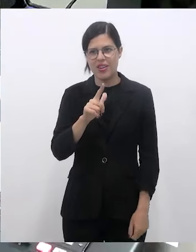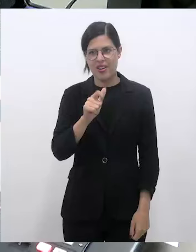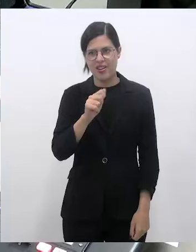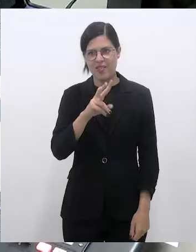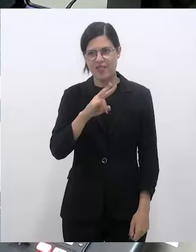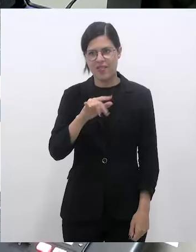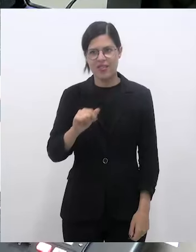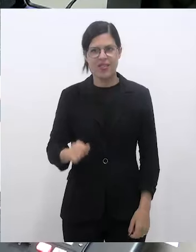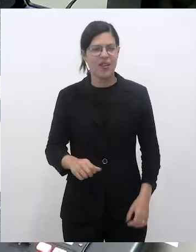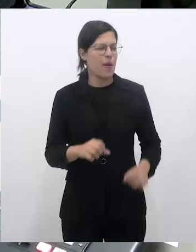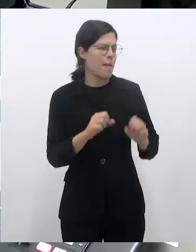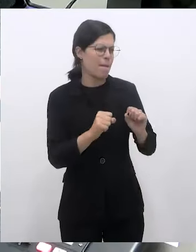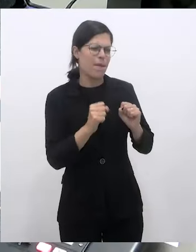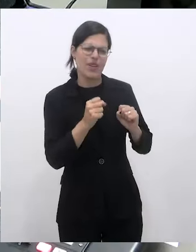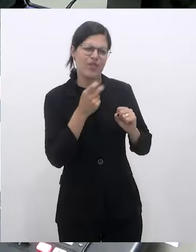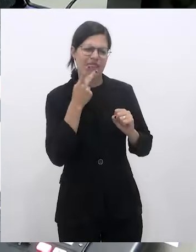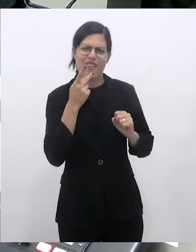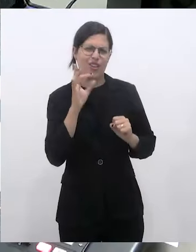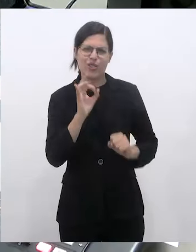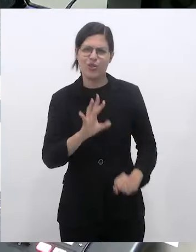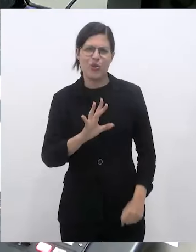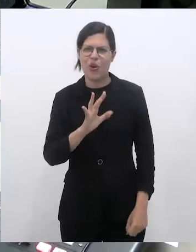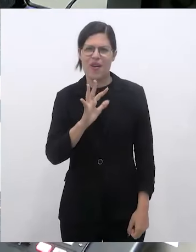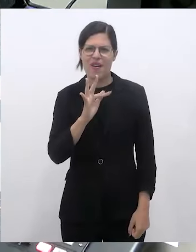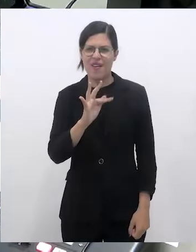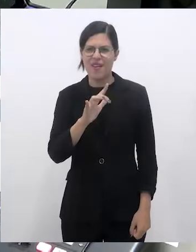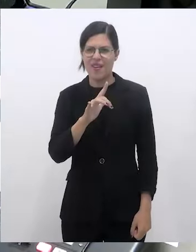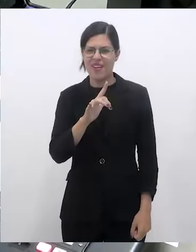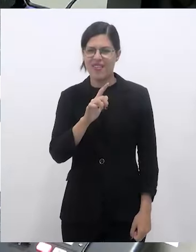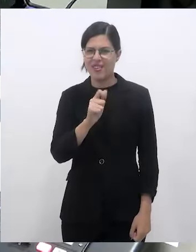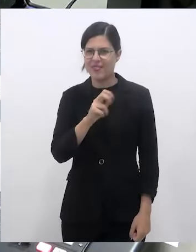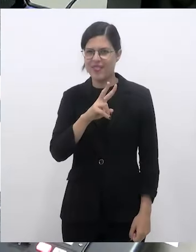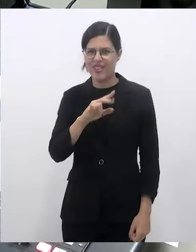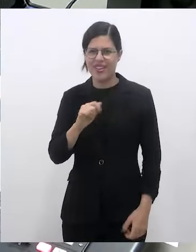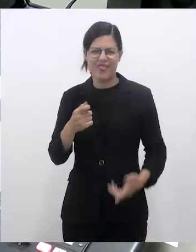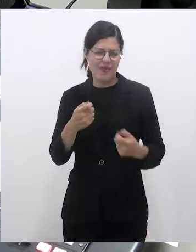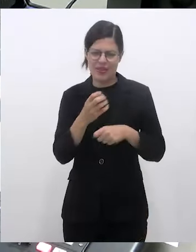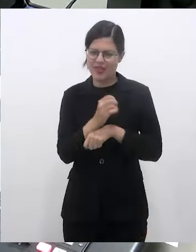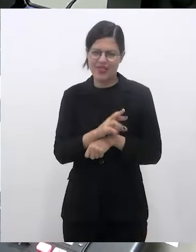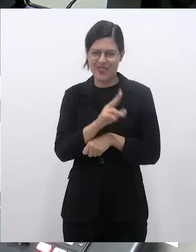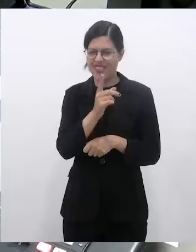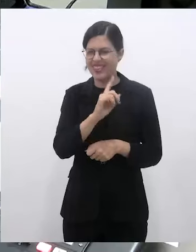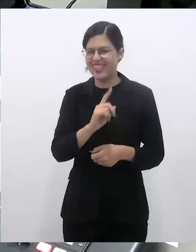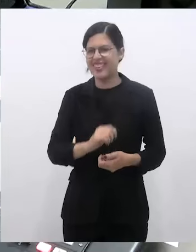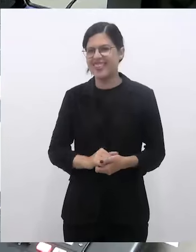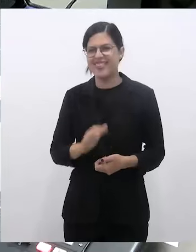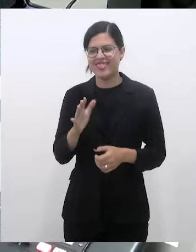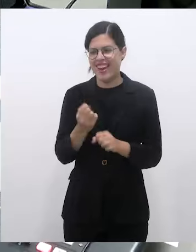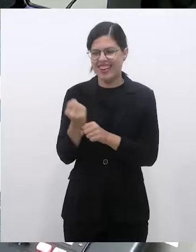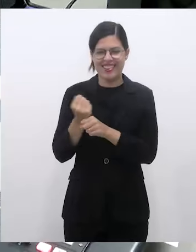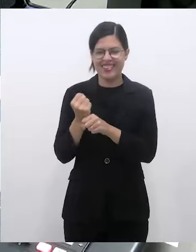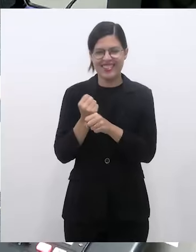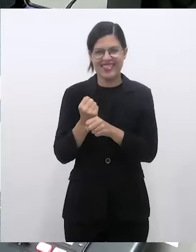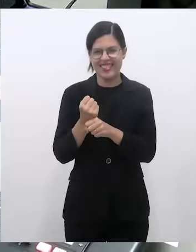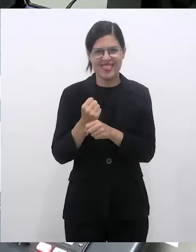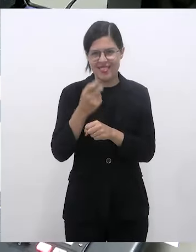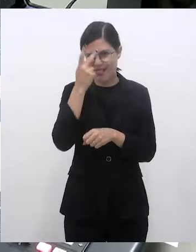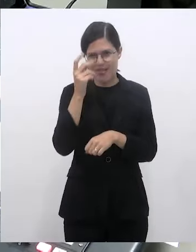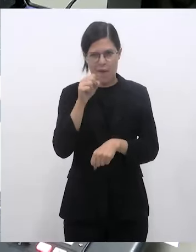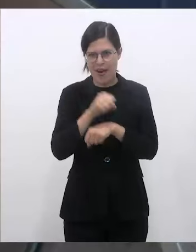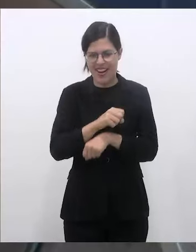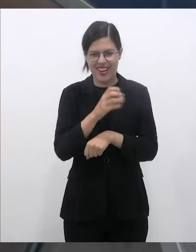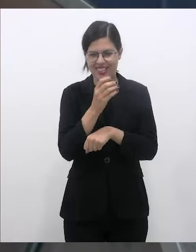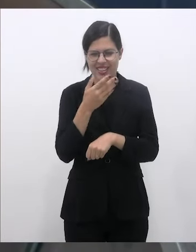prazer conhecê-la. Fantástico, gostei. Pode me chamar de Flávia. Há muitos anos que ninguém me chama de doutora. Então, Flávia, gostei da sua